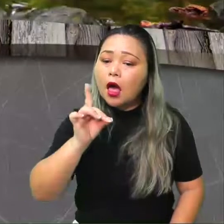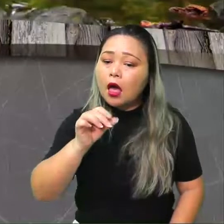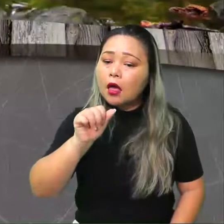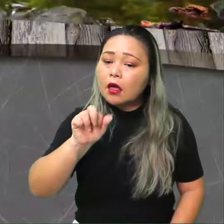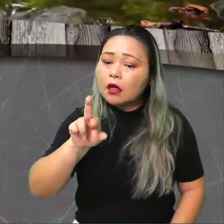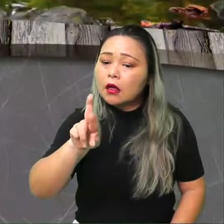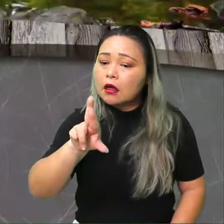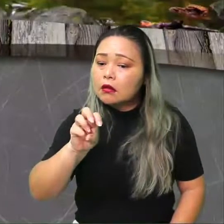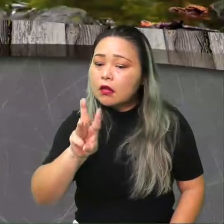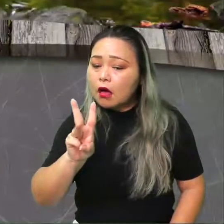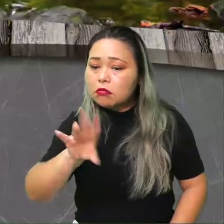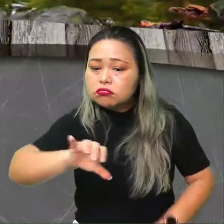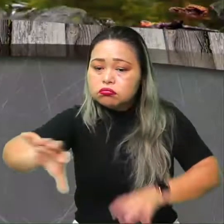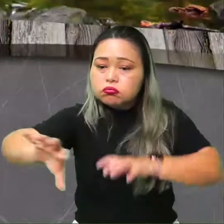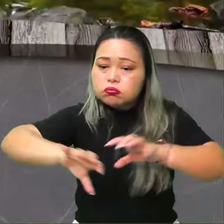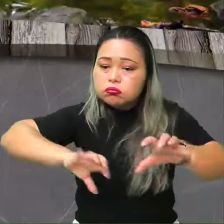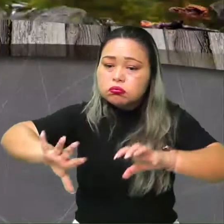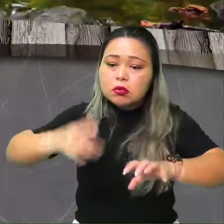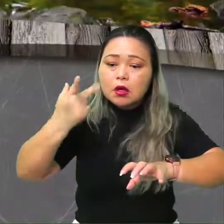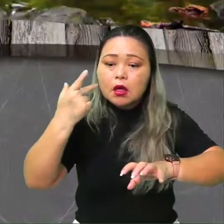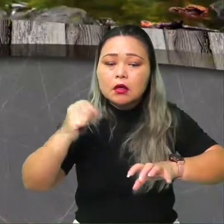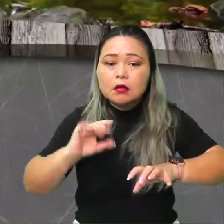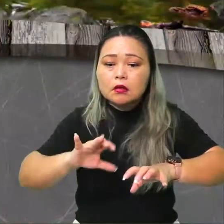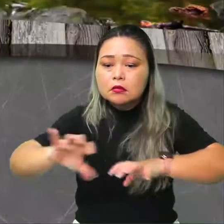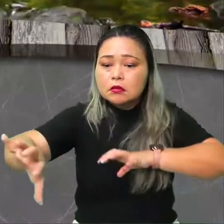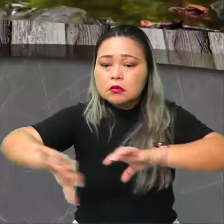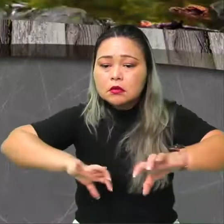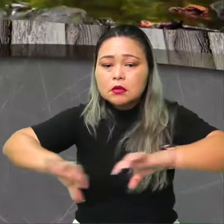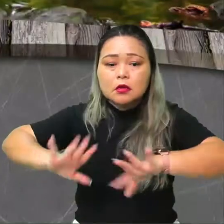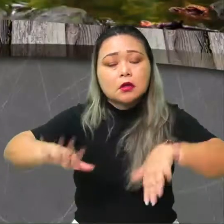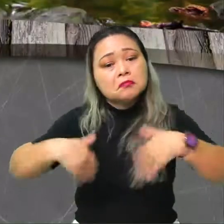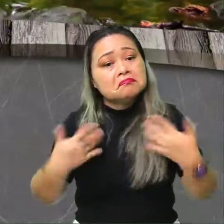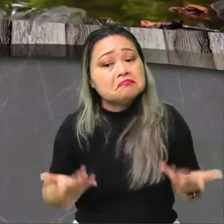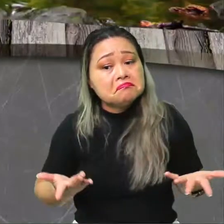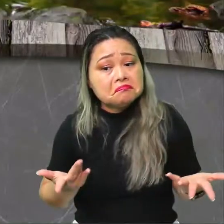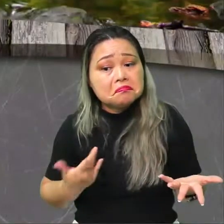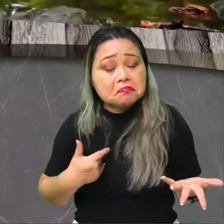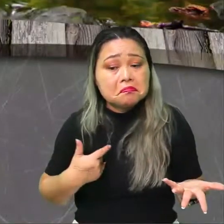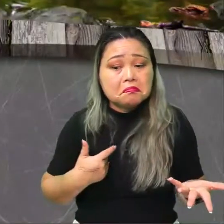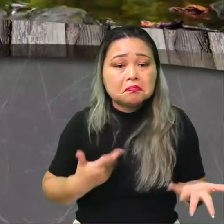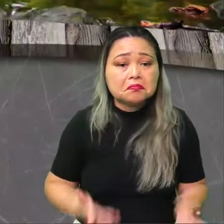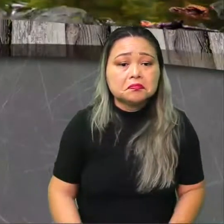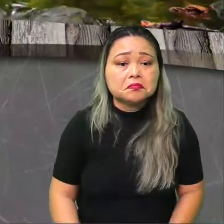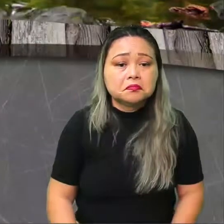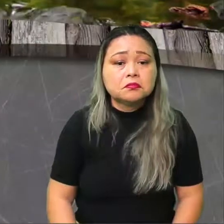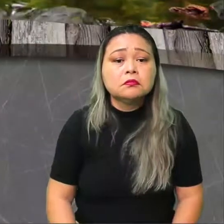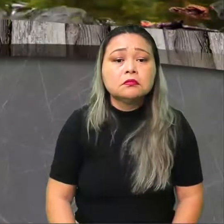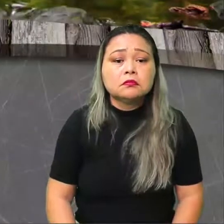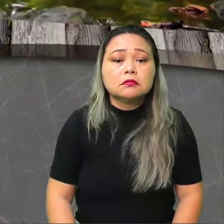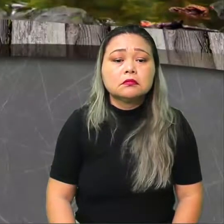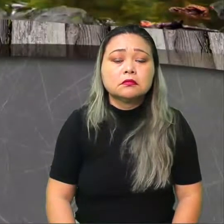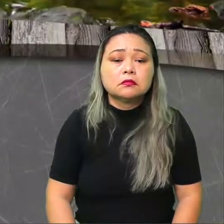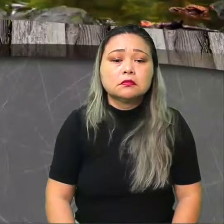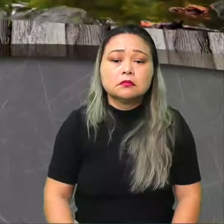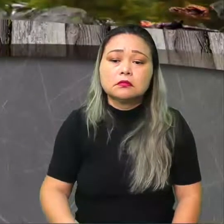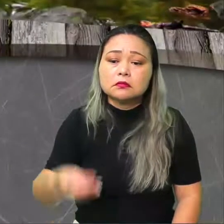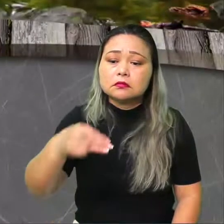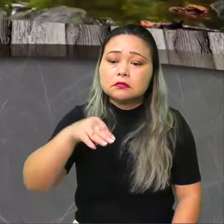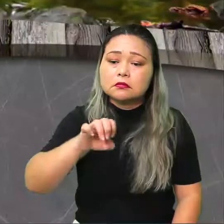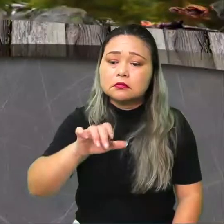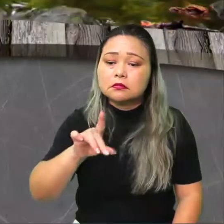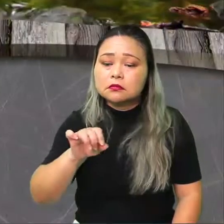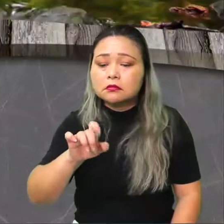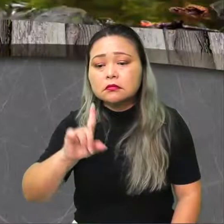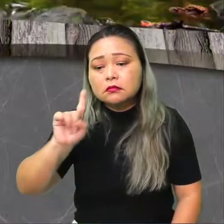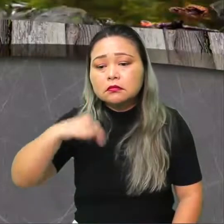da seleção natural, né? Dele, né? Da seleção natural, pô, surta tudo. Mendel, só depois